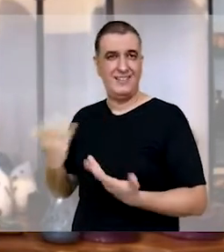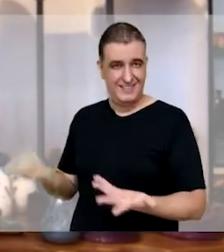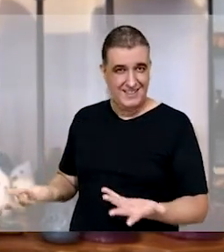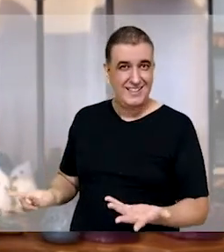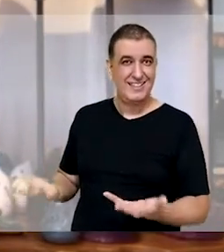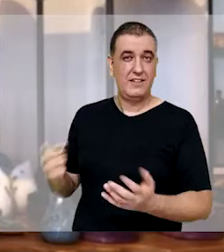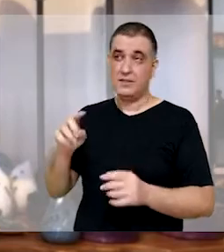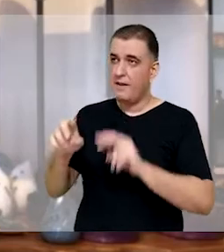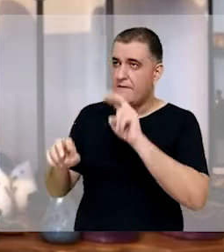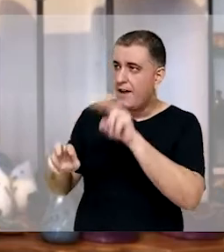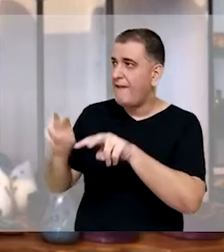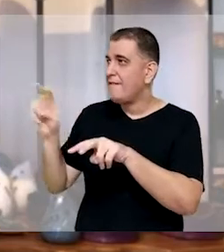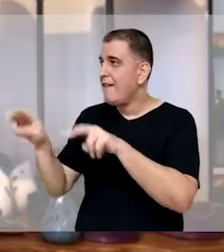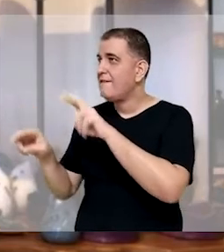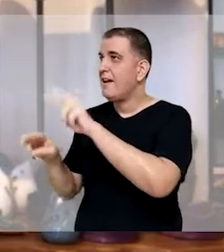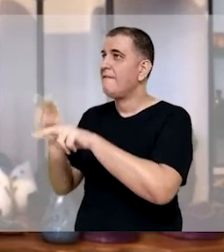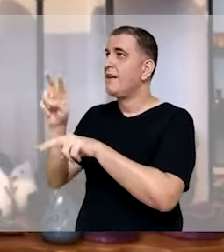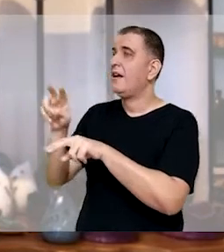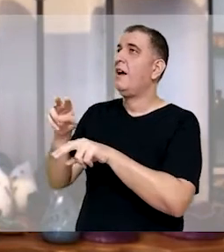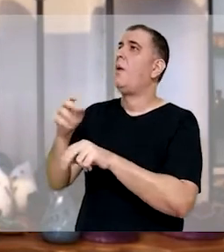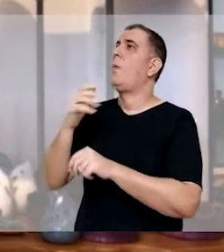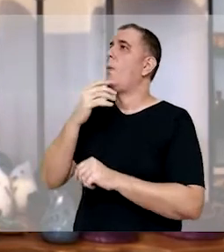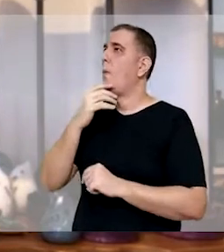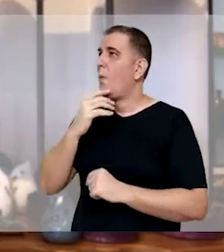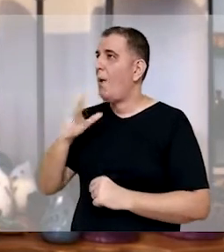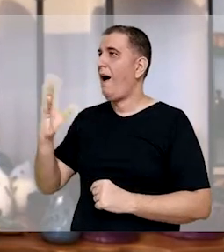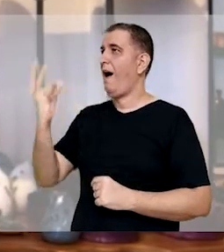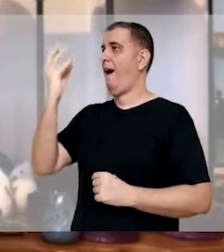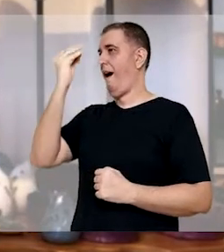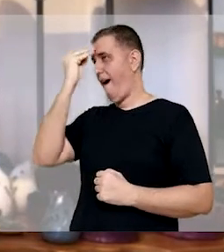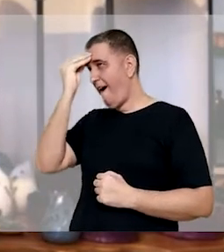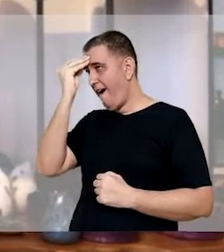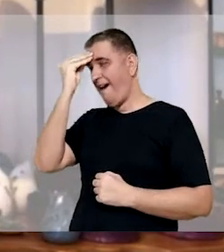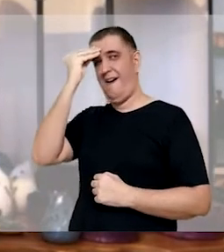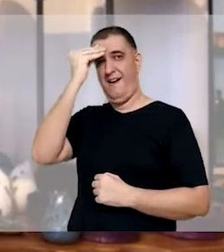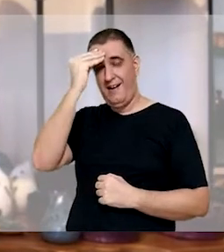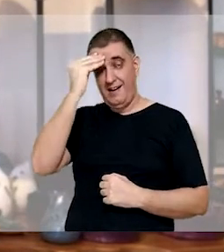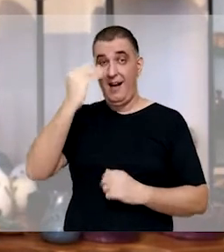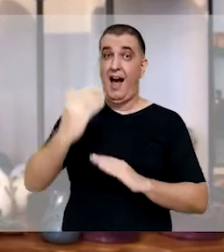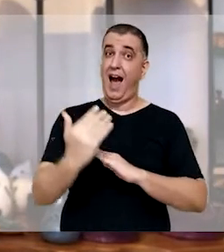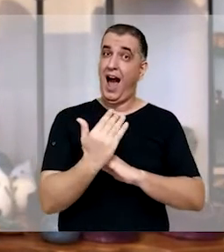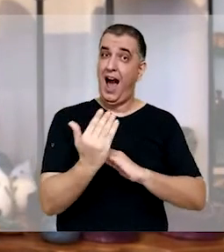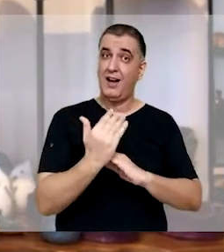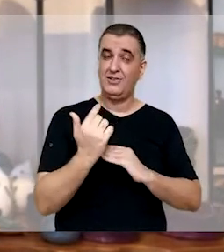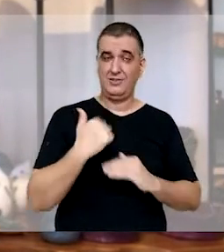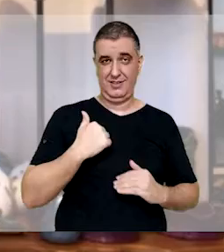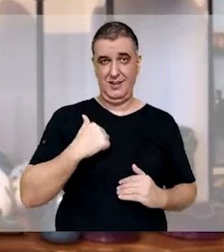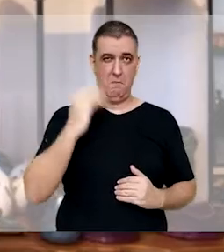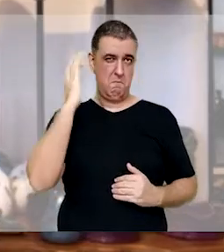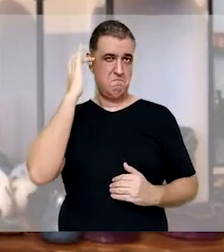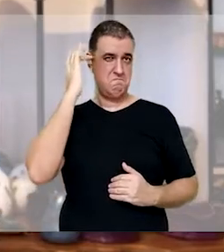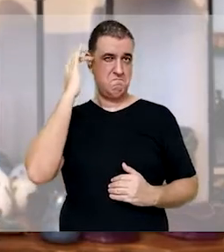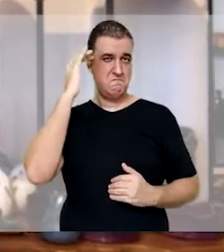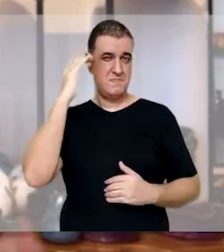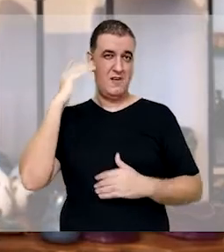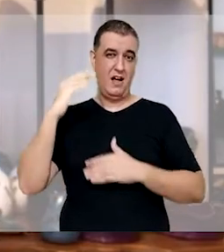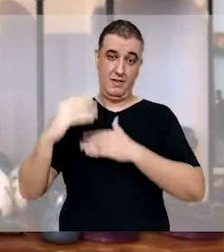perto, ver uma Niki de Sanfali perto, ver uma Camille Claudel, porque foi a vivência que eu tive na Pinacoteca do Estado, que foi o meu